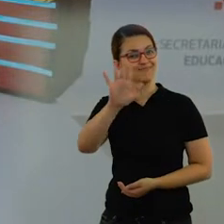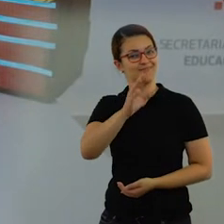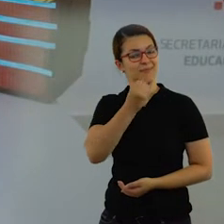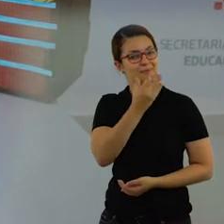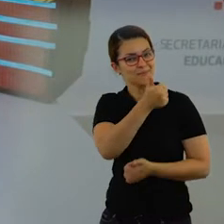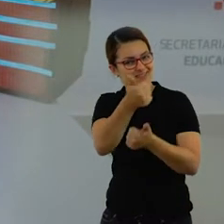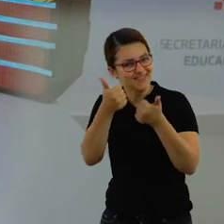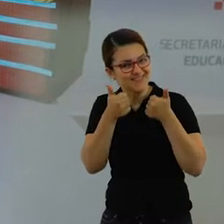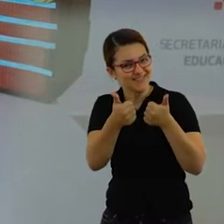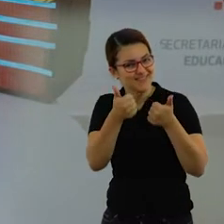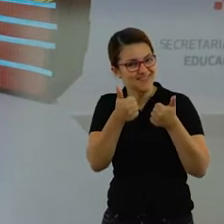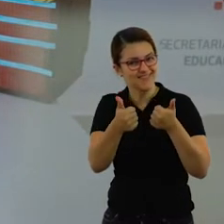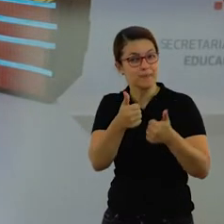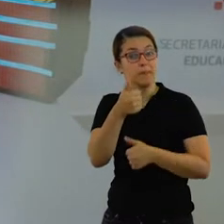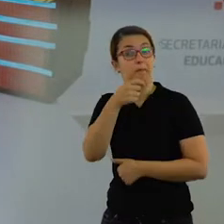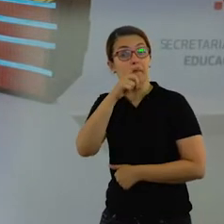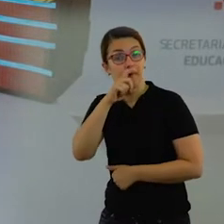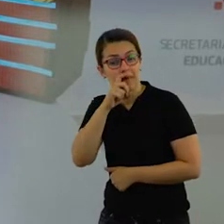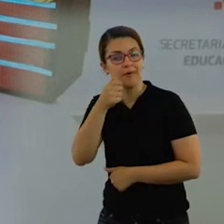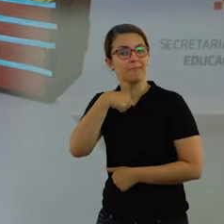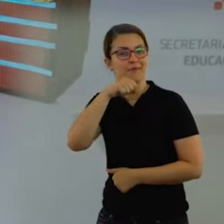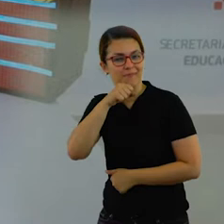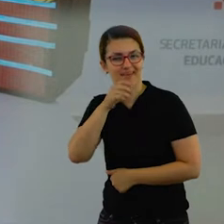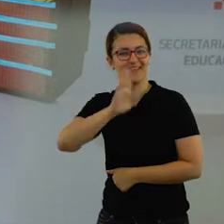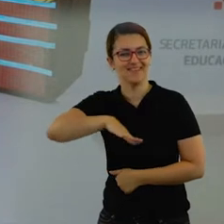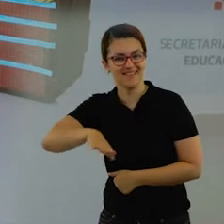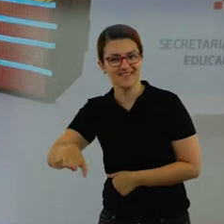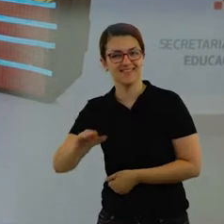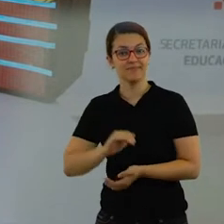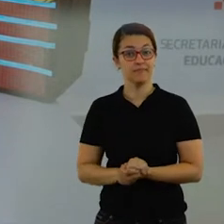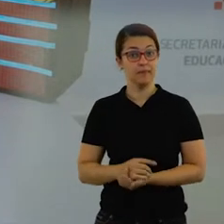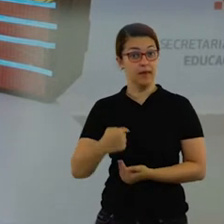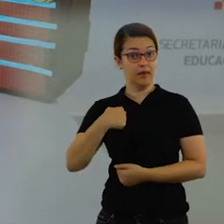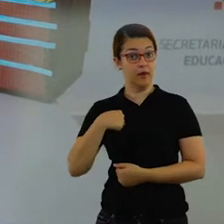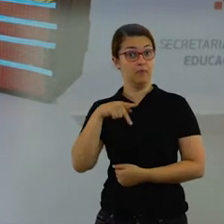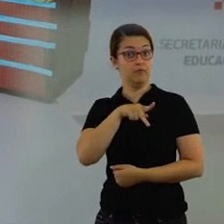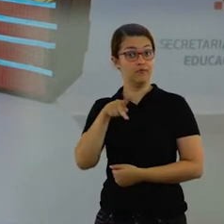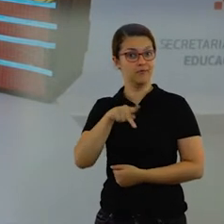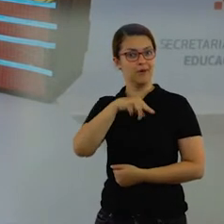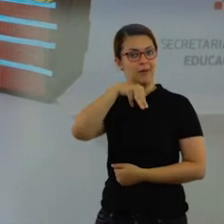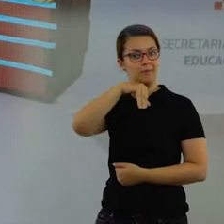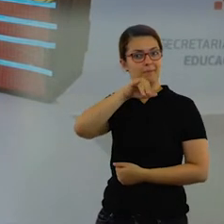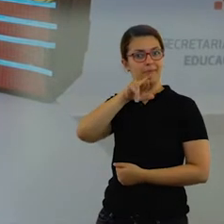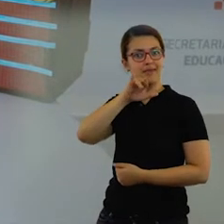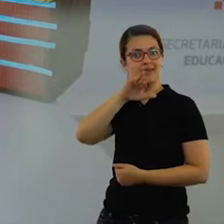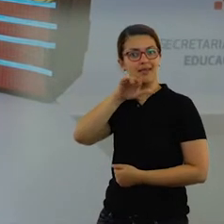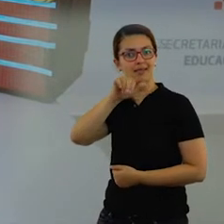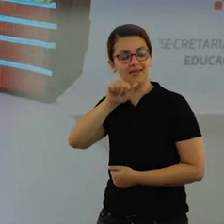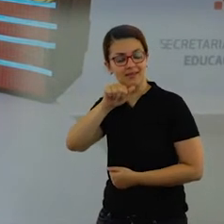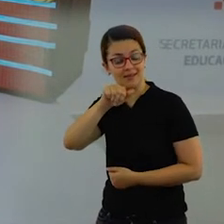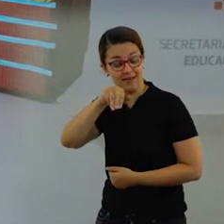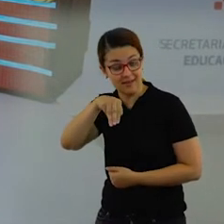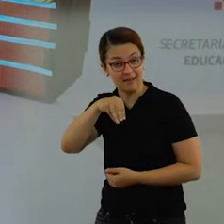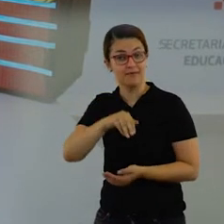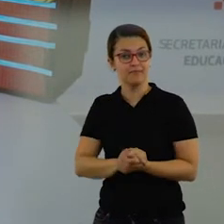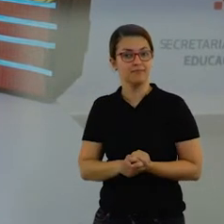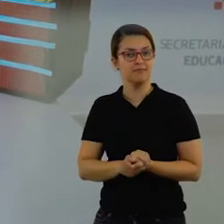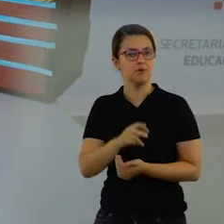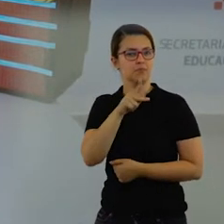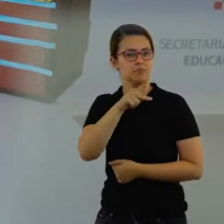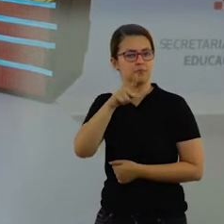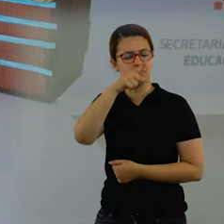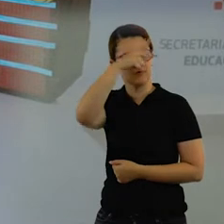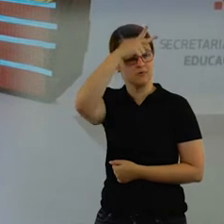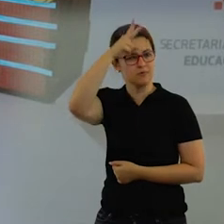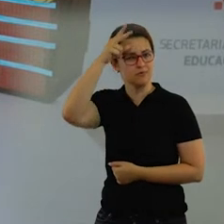Olá pessoal, tudo bem? Tudo bem papai, mamãe, crianças? Eu sou a professora Miriam da Prefeitura Municipal de Itapevi e